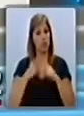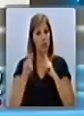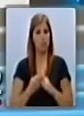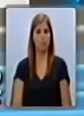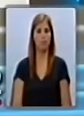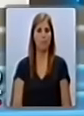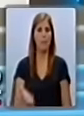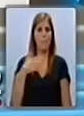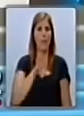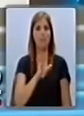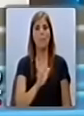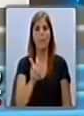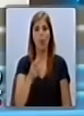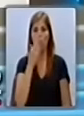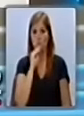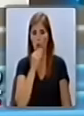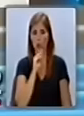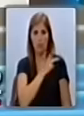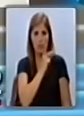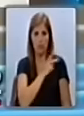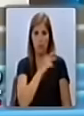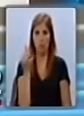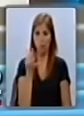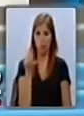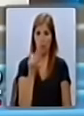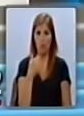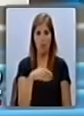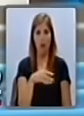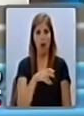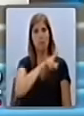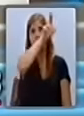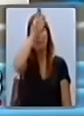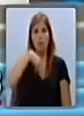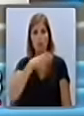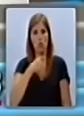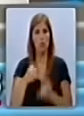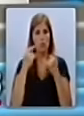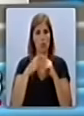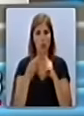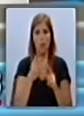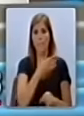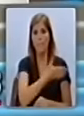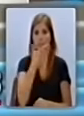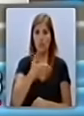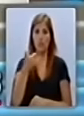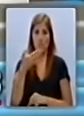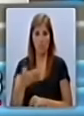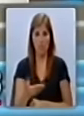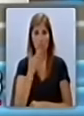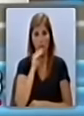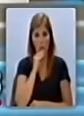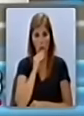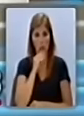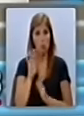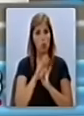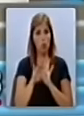São mais de 1000 os alunos da Universidade do Porto que vão correr mundo no próximo ano. Em rigor serão 1127 os estudantes a quem o programa